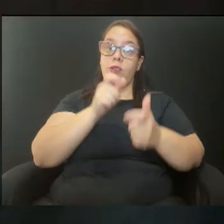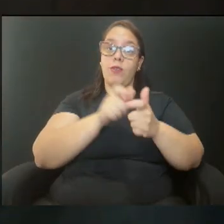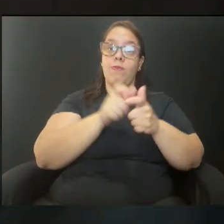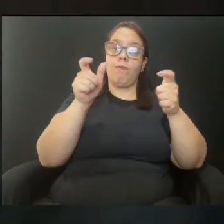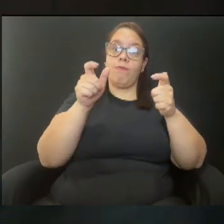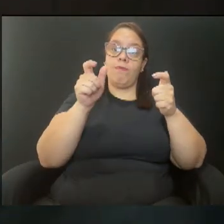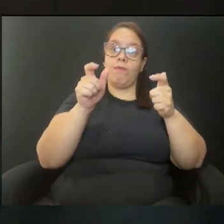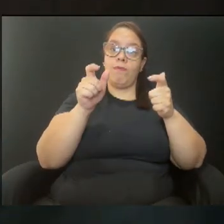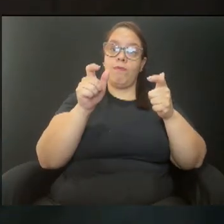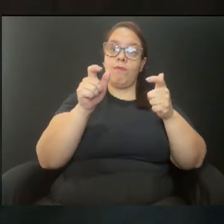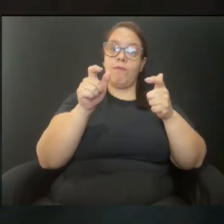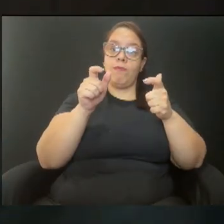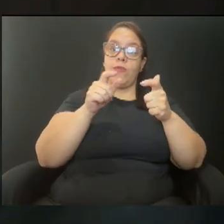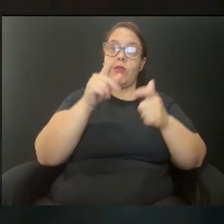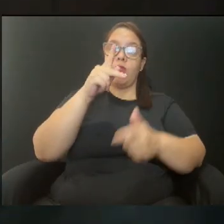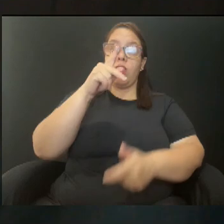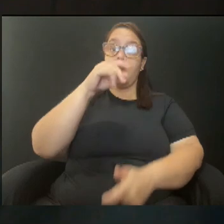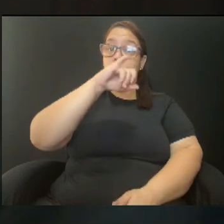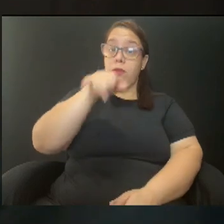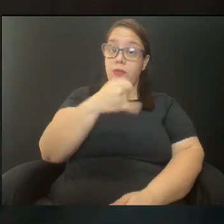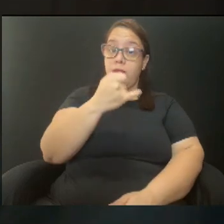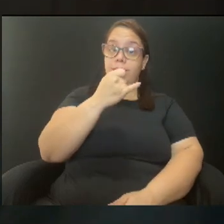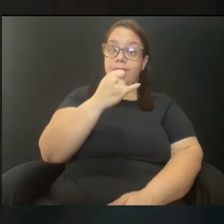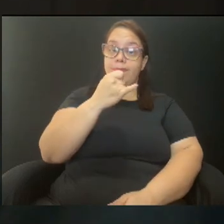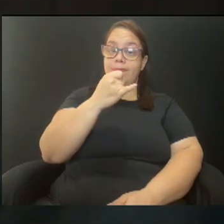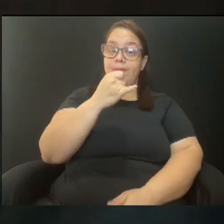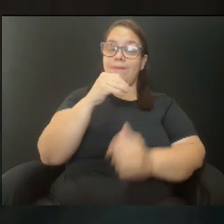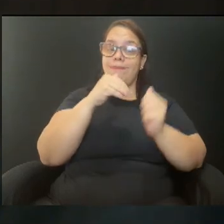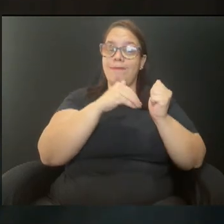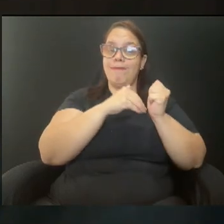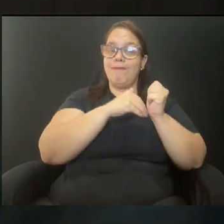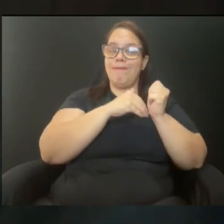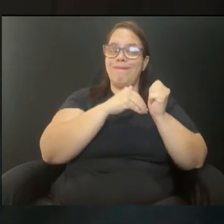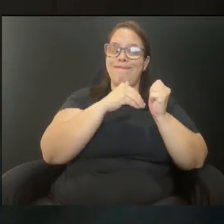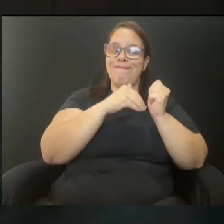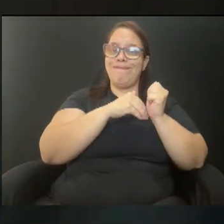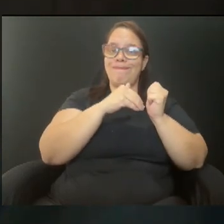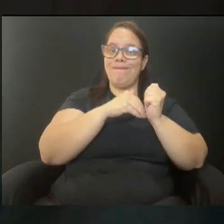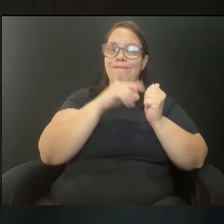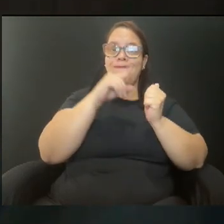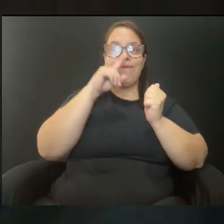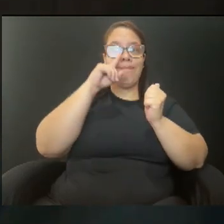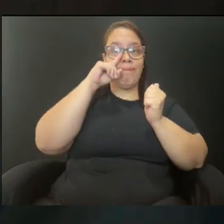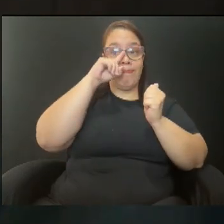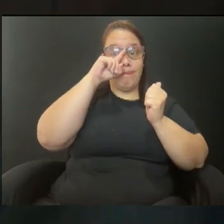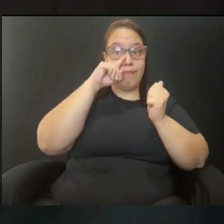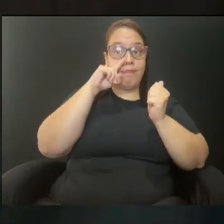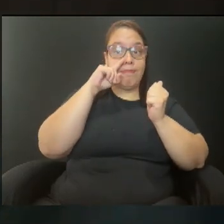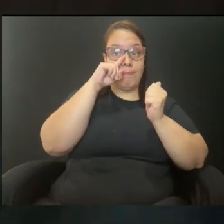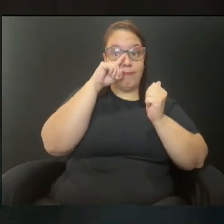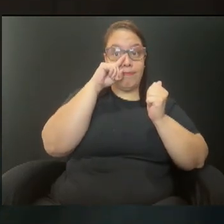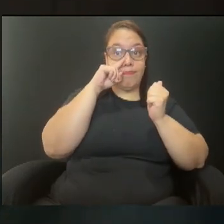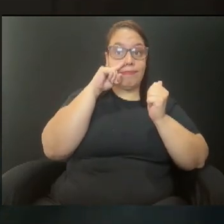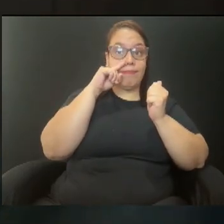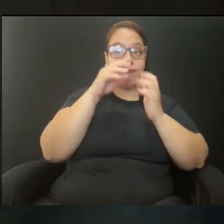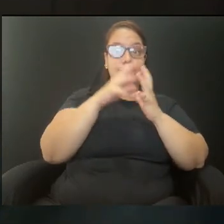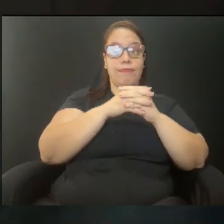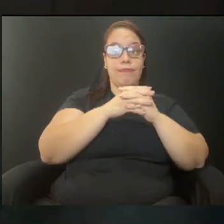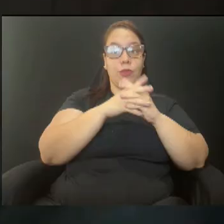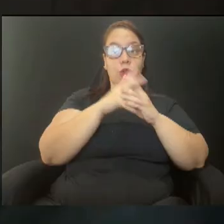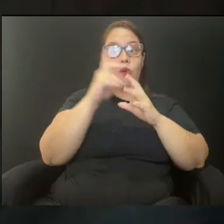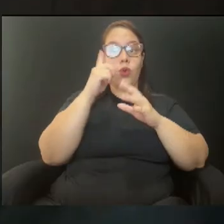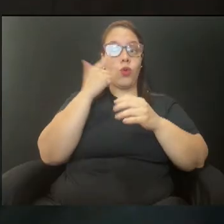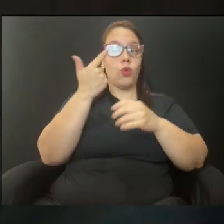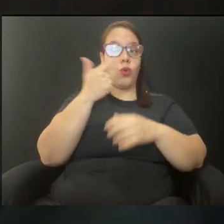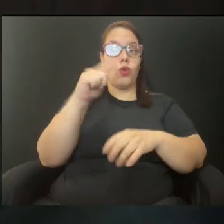para o PJ, esconde talvez uma perigosa armadilha como, olha, você não vai ter fundo de garantia